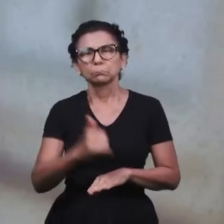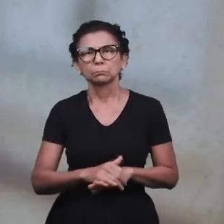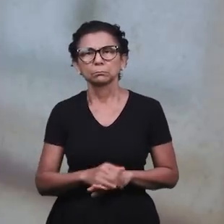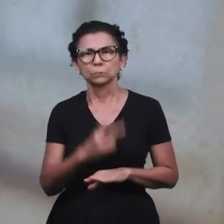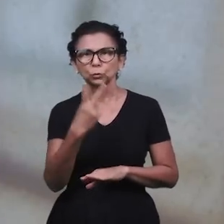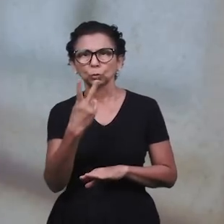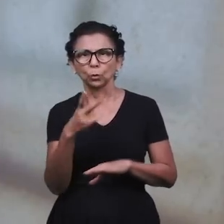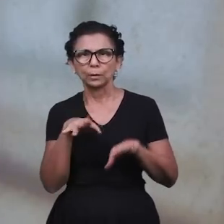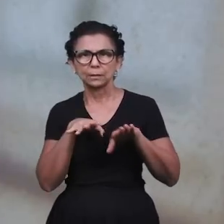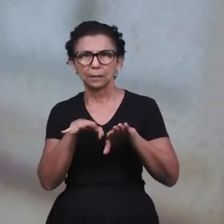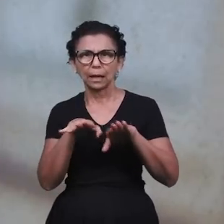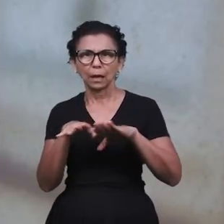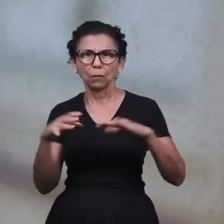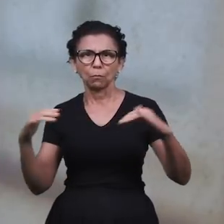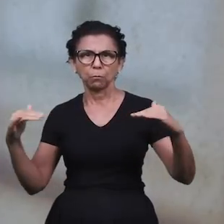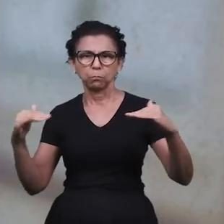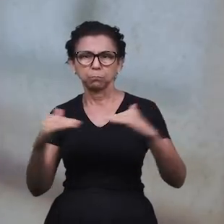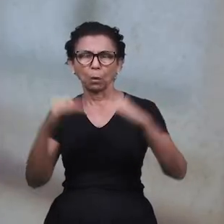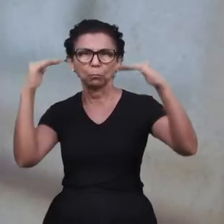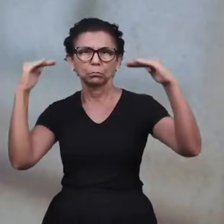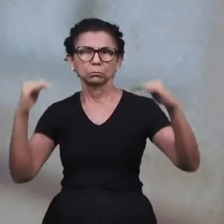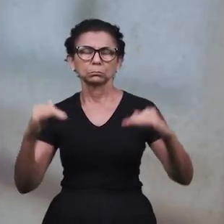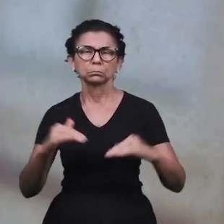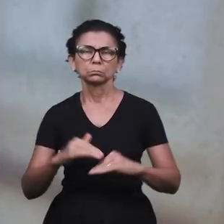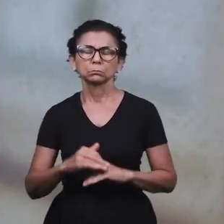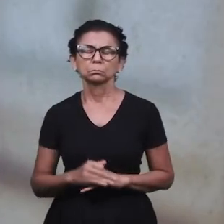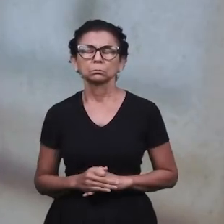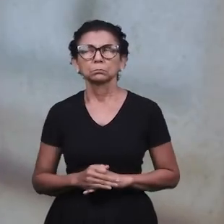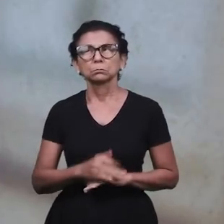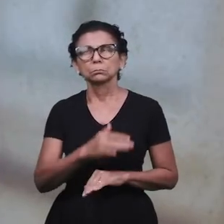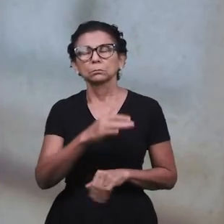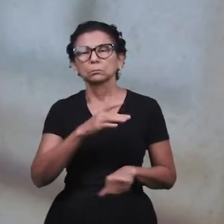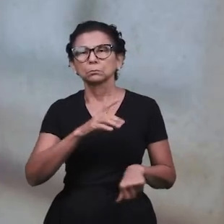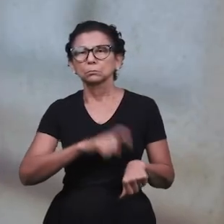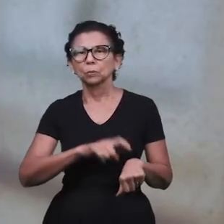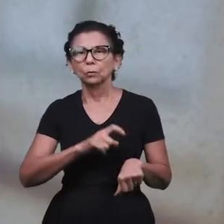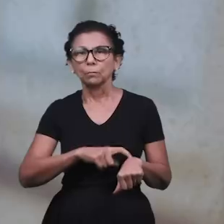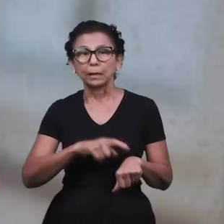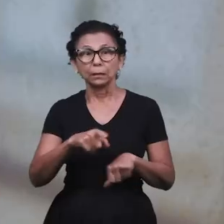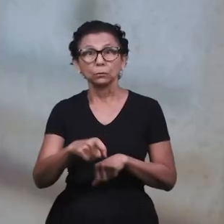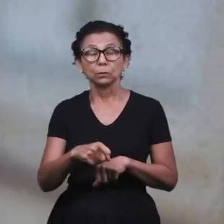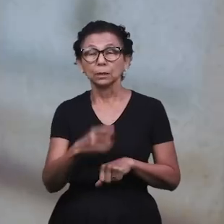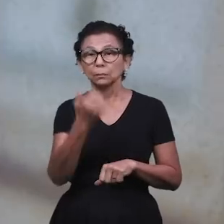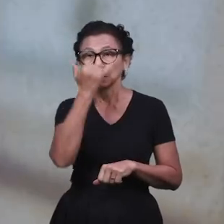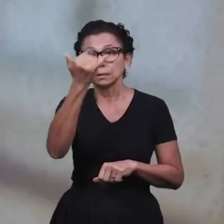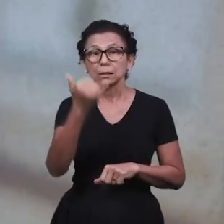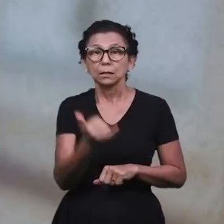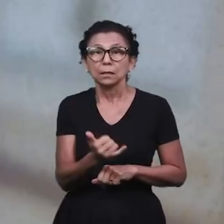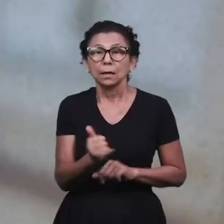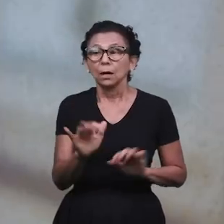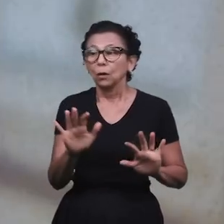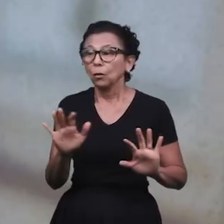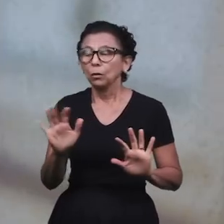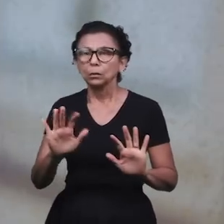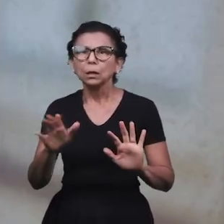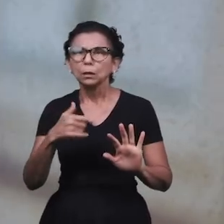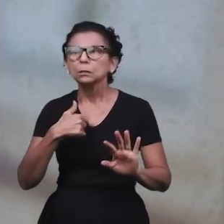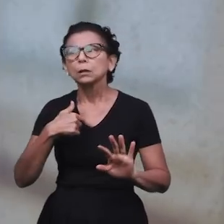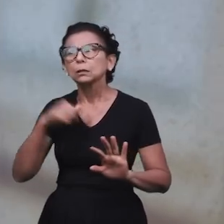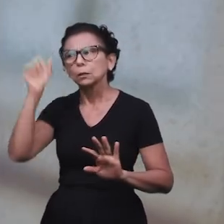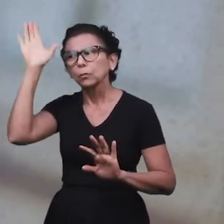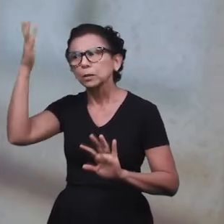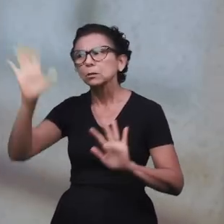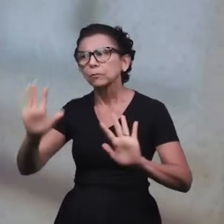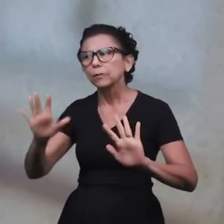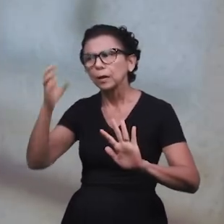com danos materiais, onde a pessoa naquele momento do acidente, ela até se compromete, é sempre assim no acidente, não, vou resolver,